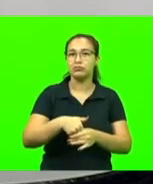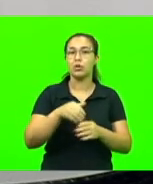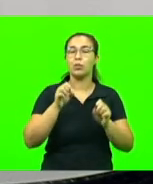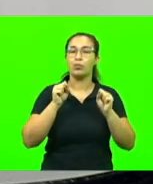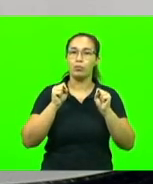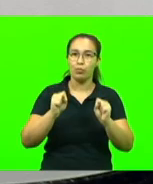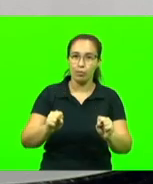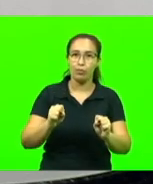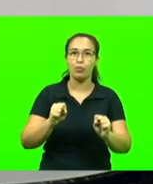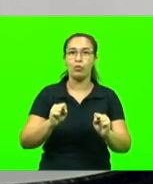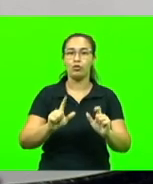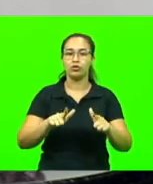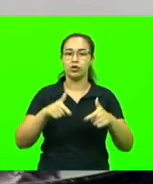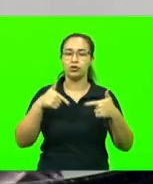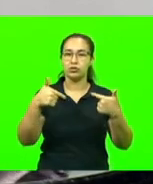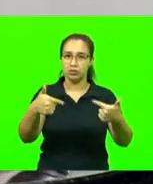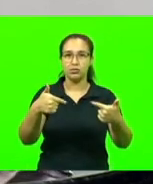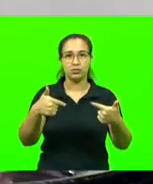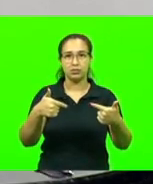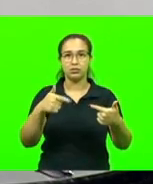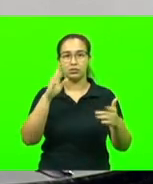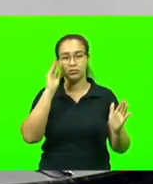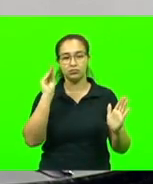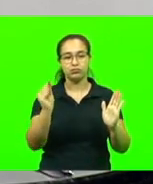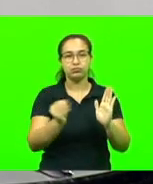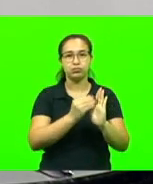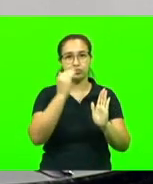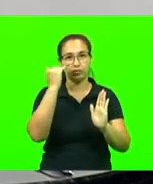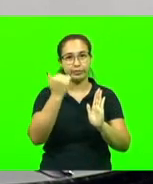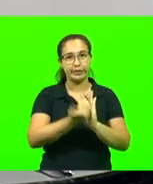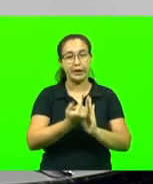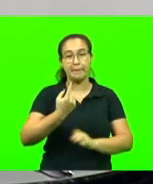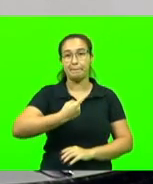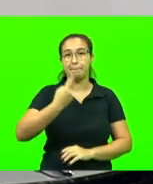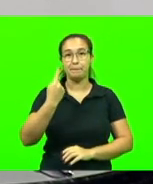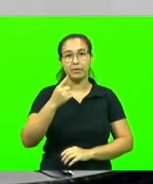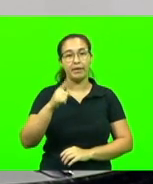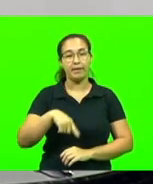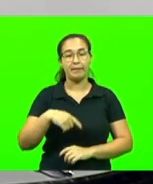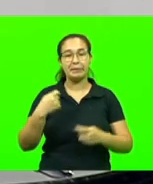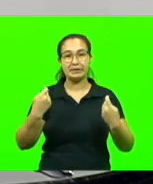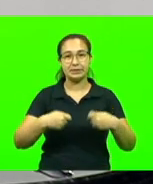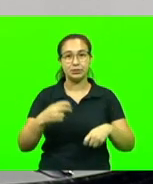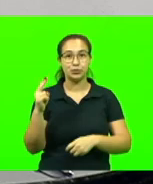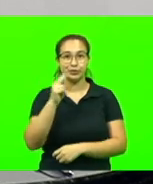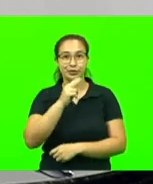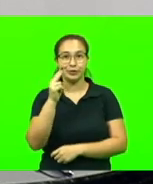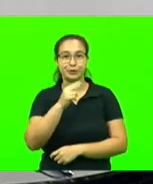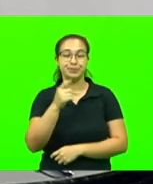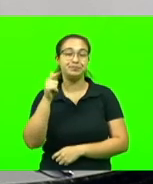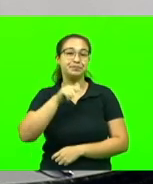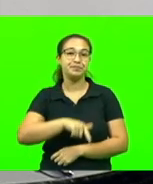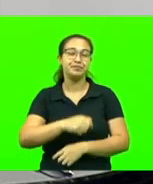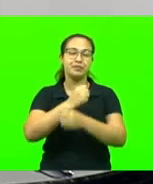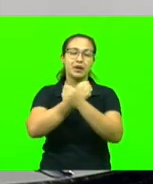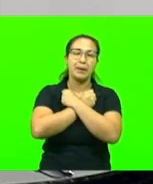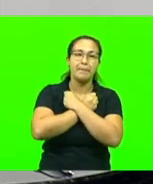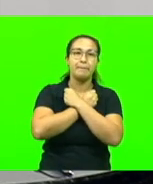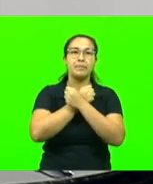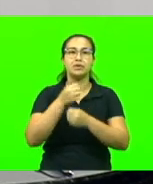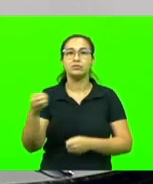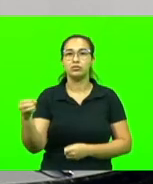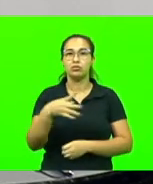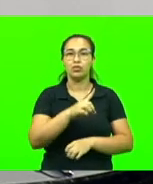as ações que hoje ele entende como prioridade. Eu quero também manifestar o meu abraço fraterno à nova